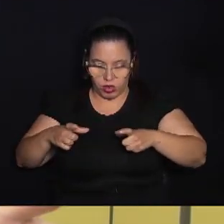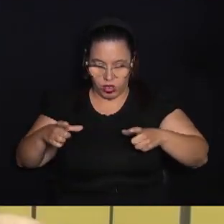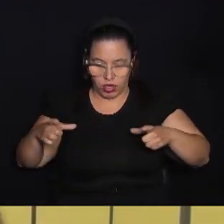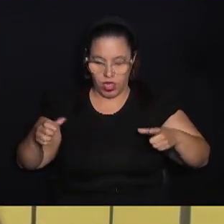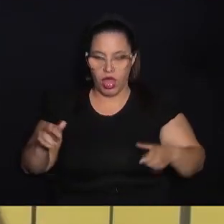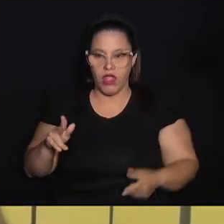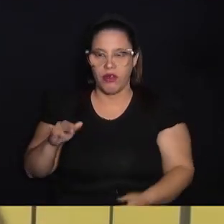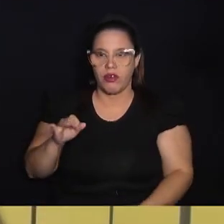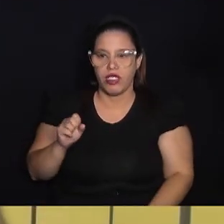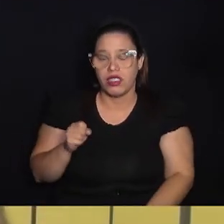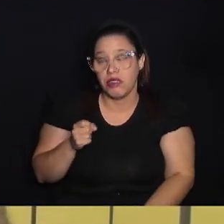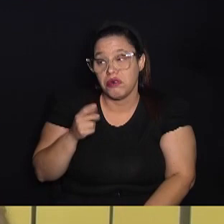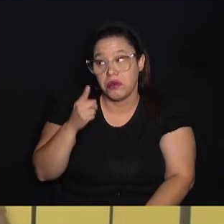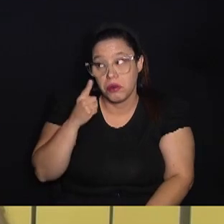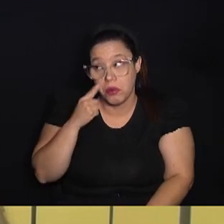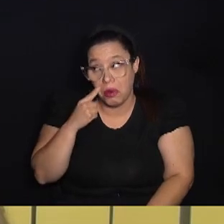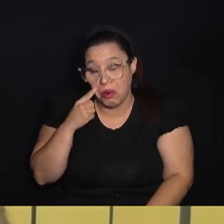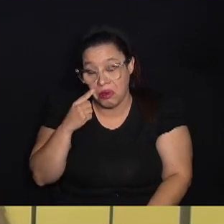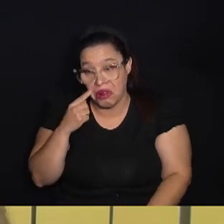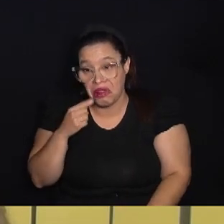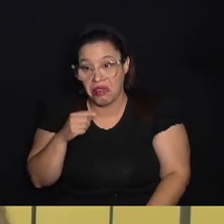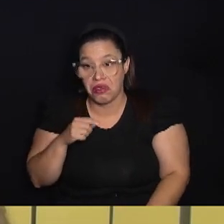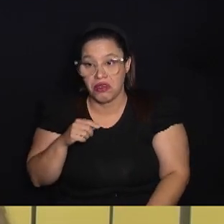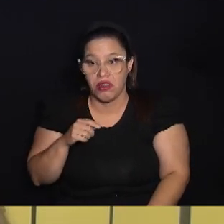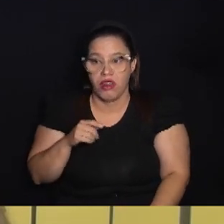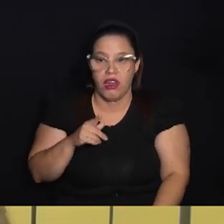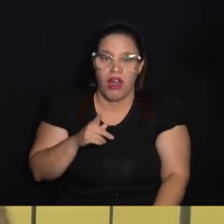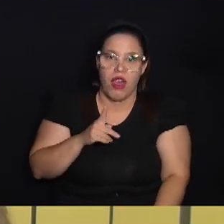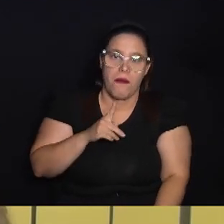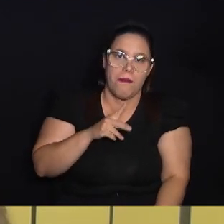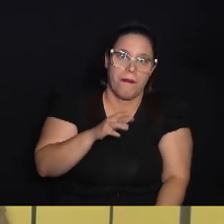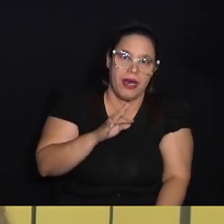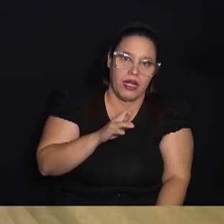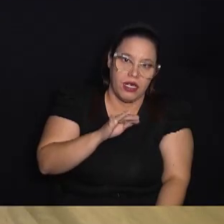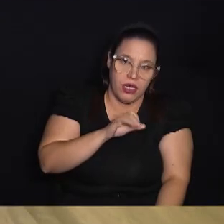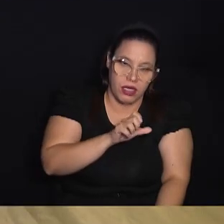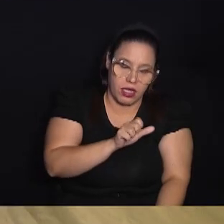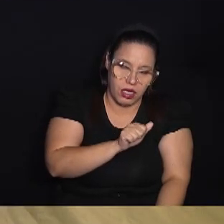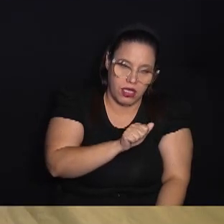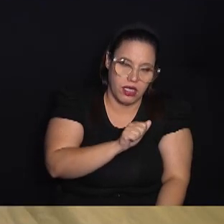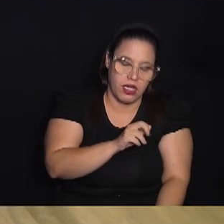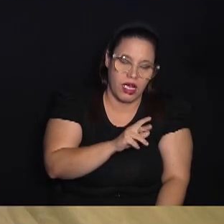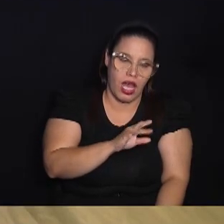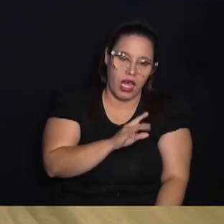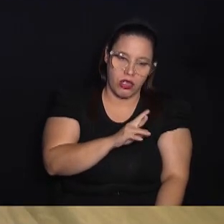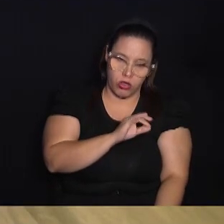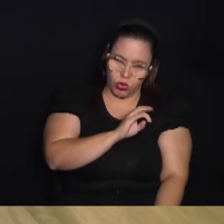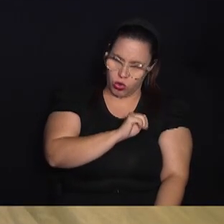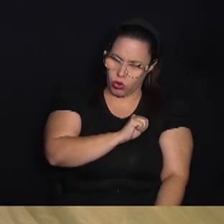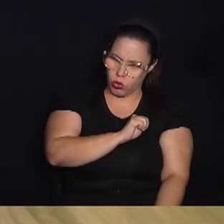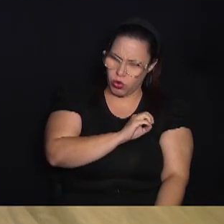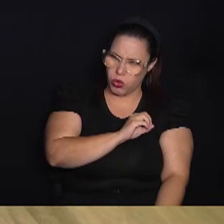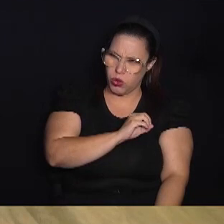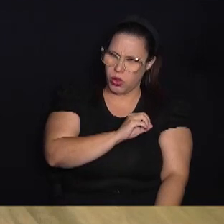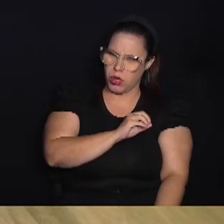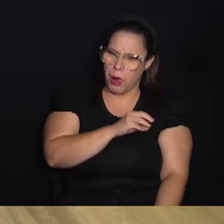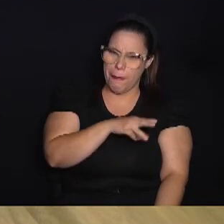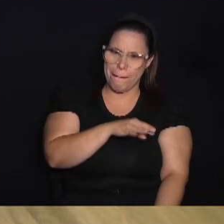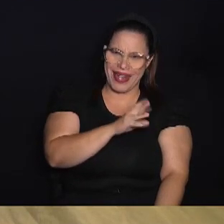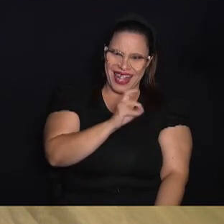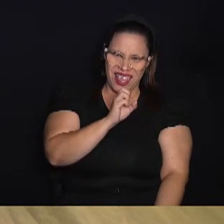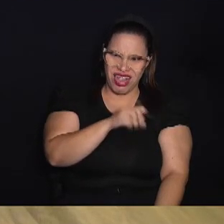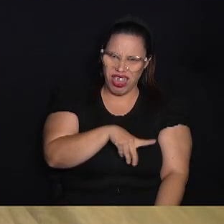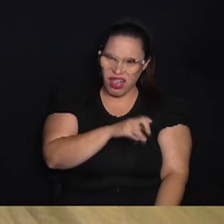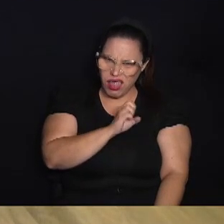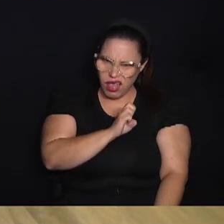você acha osso lá e a praça castrum né a praça Castro Mendes no Castro Mendes no teatro